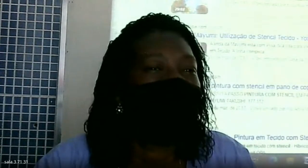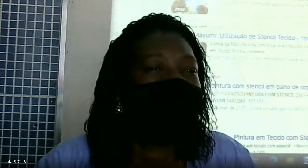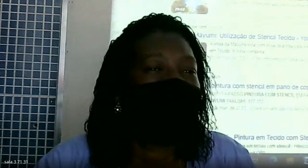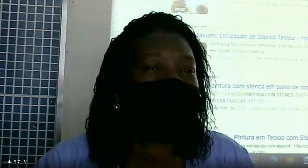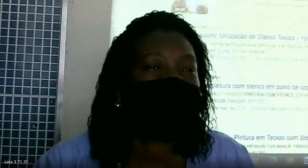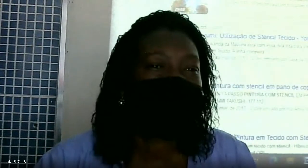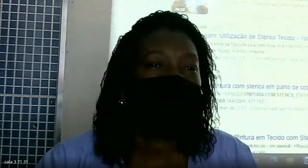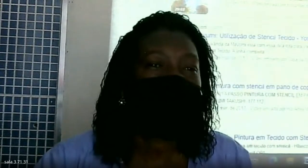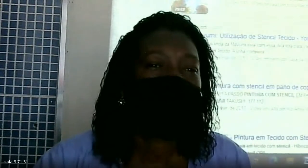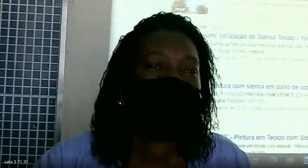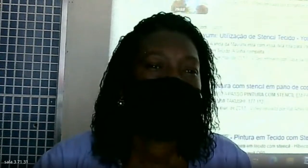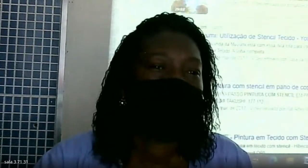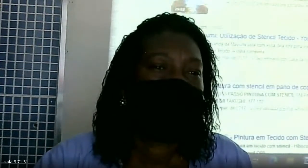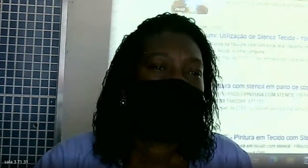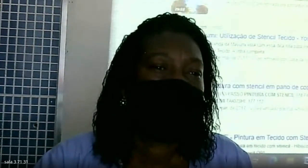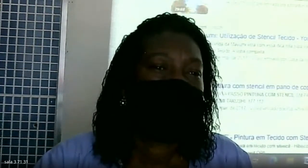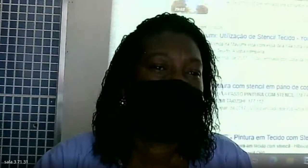Fala, meu amor.